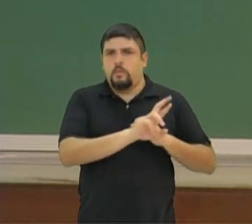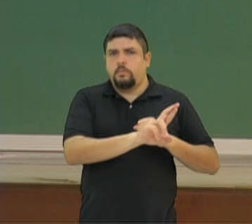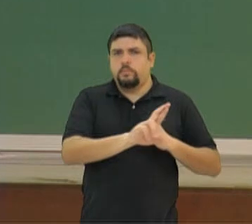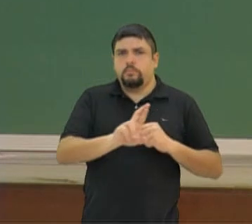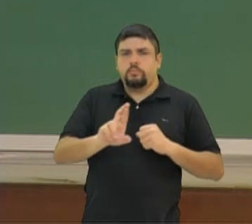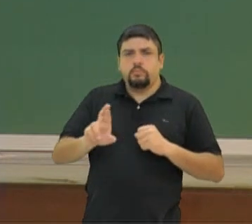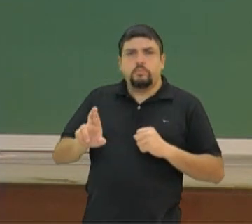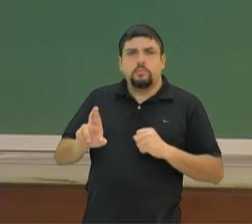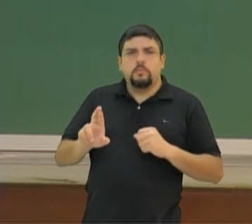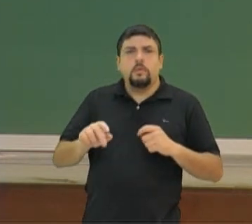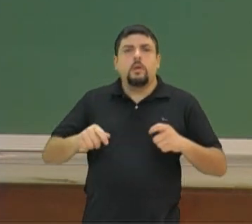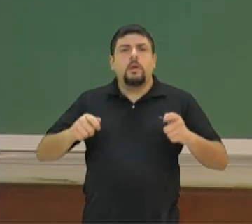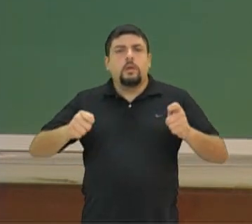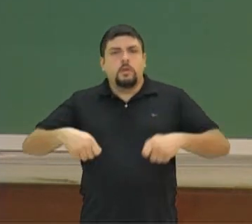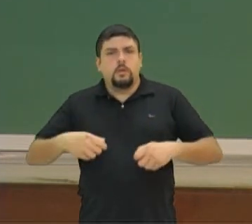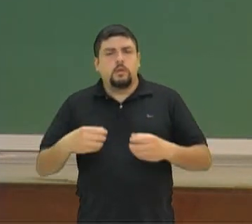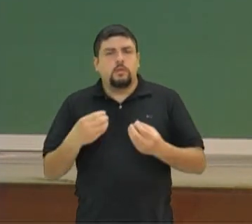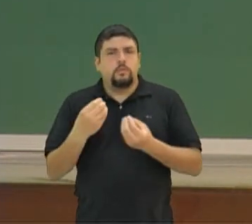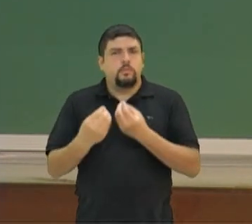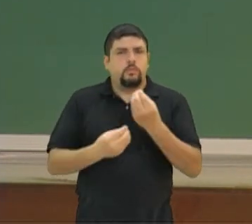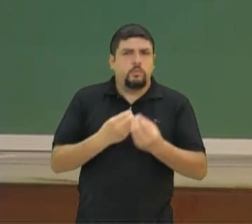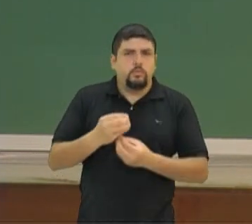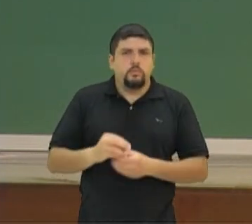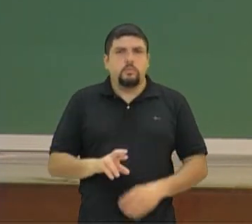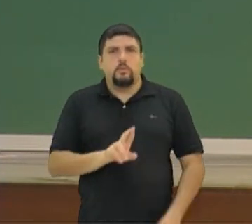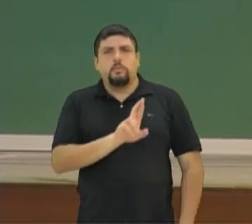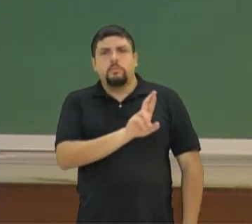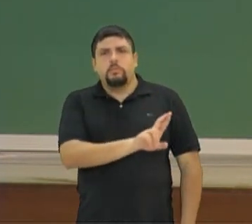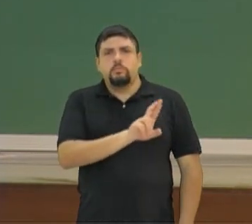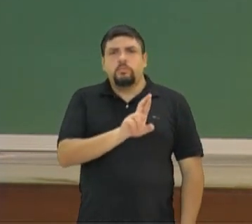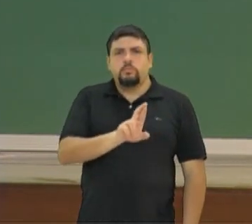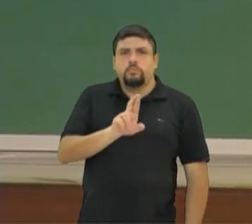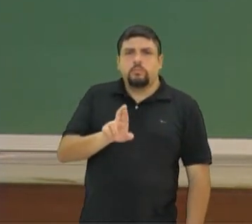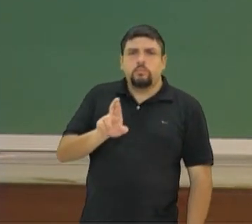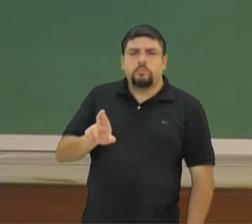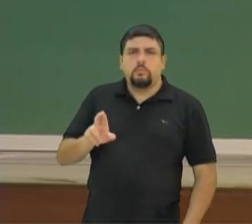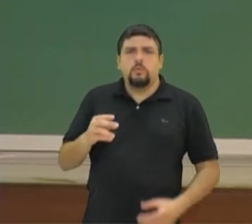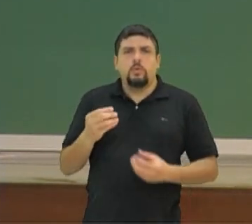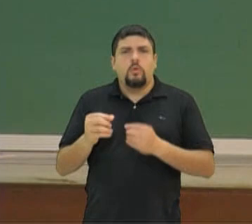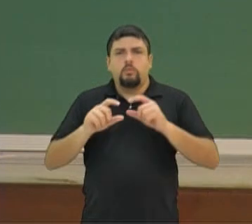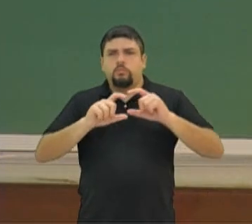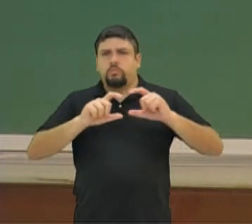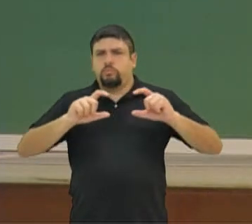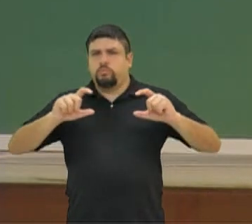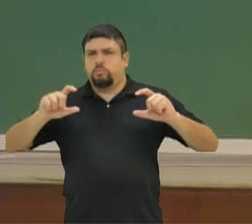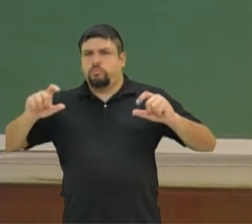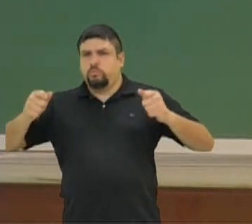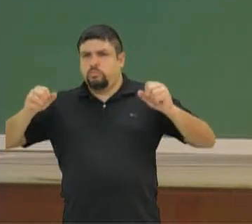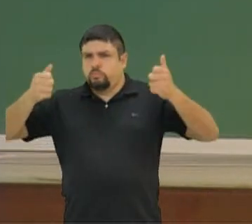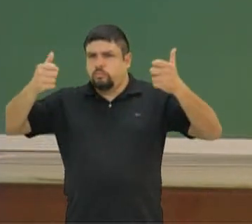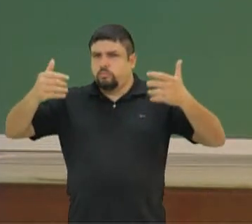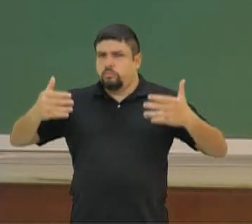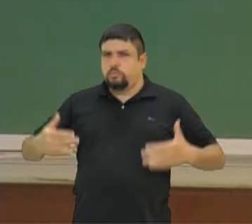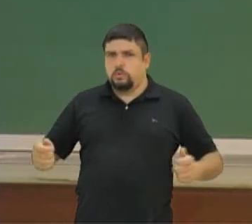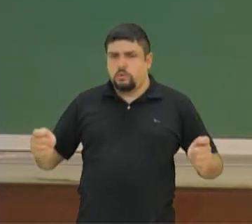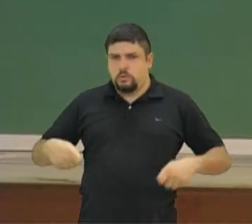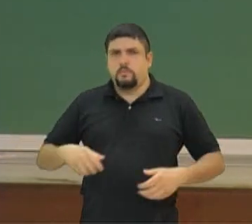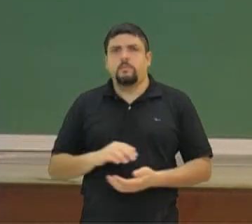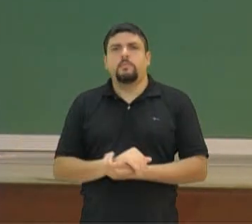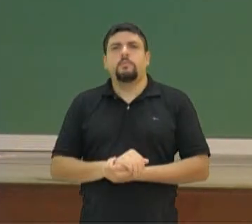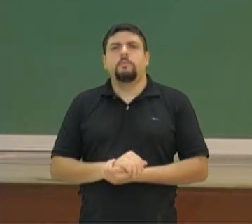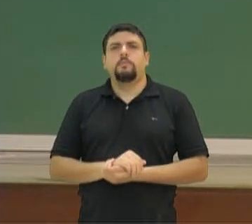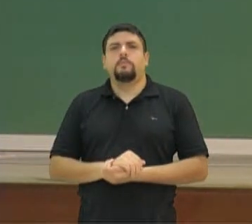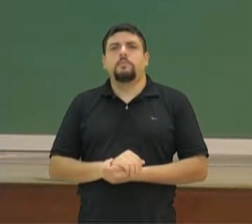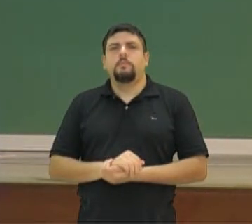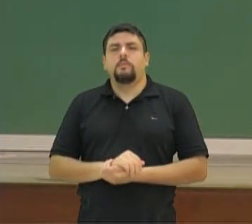várias construções de raízes a partir de equações maiores que segundo grau. Teorema da